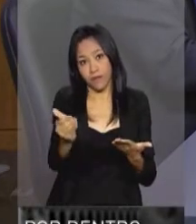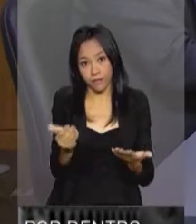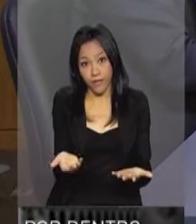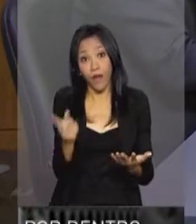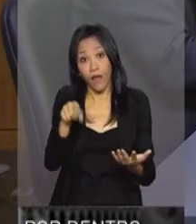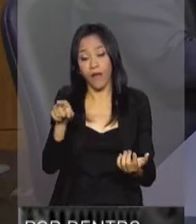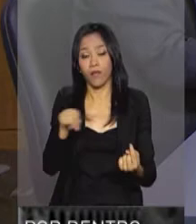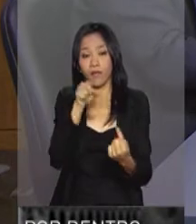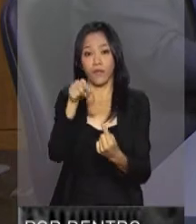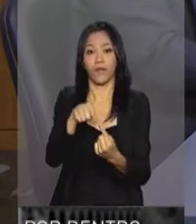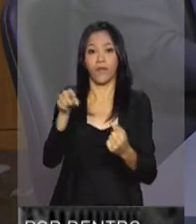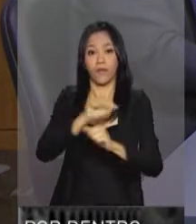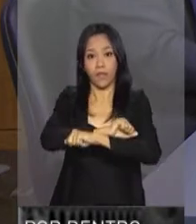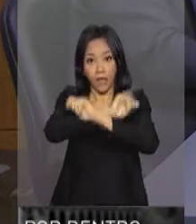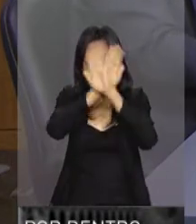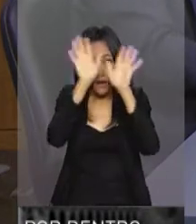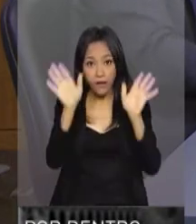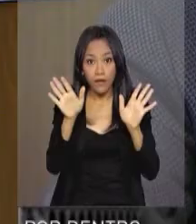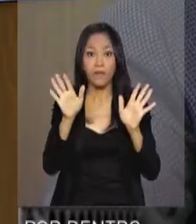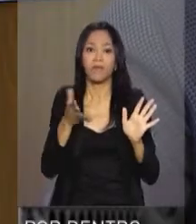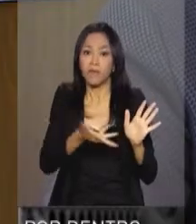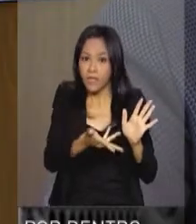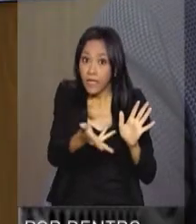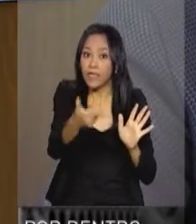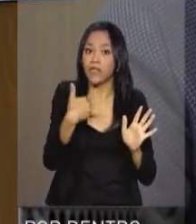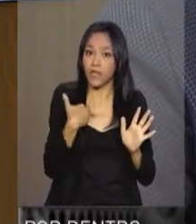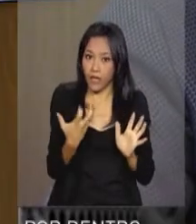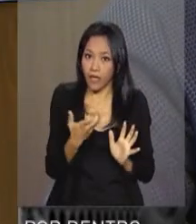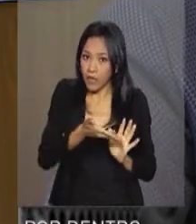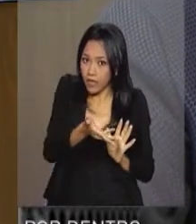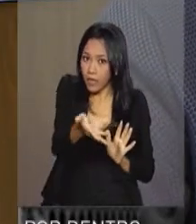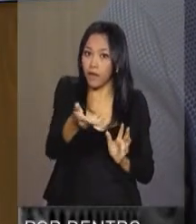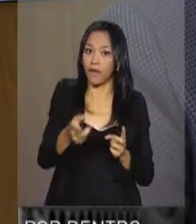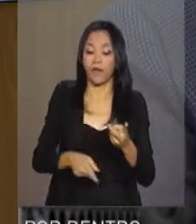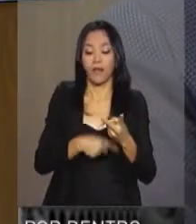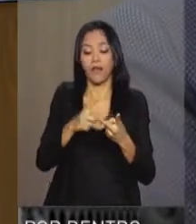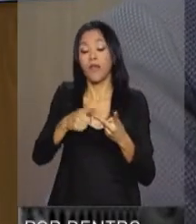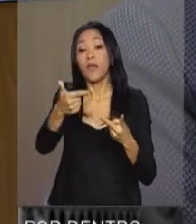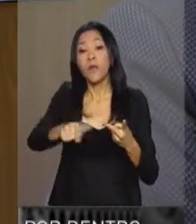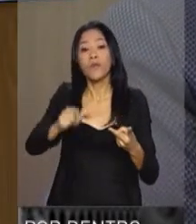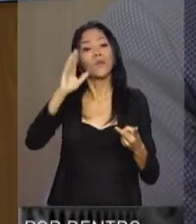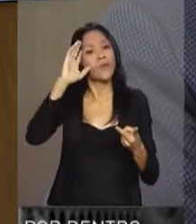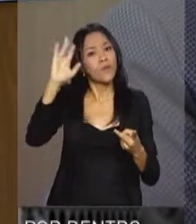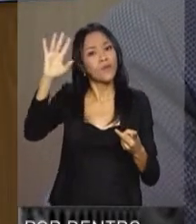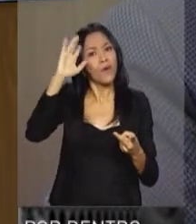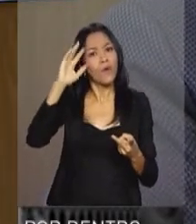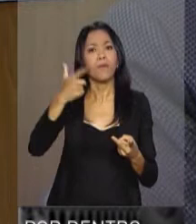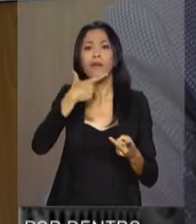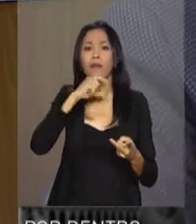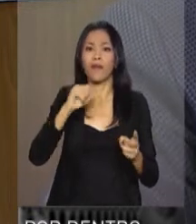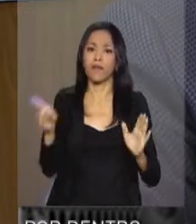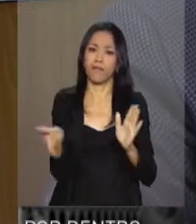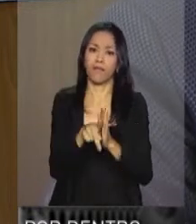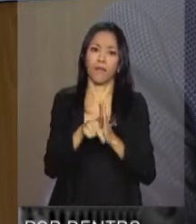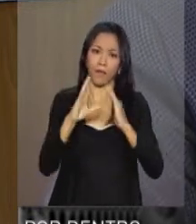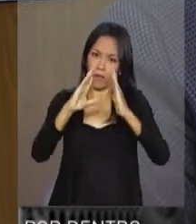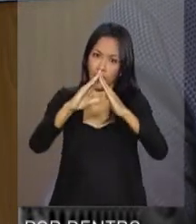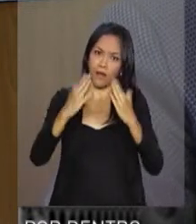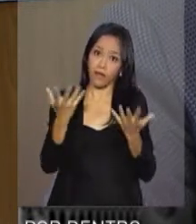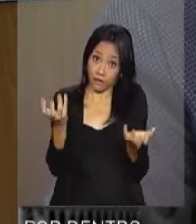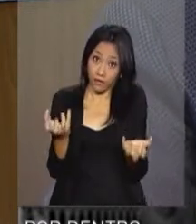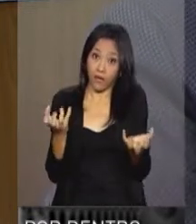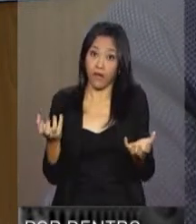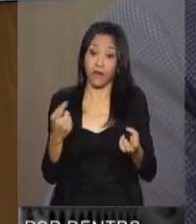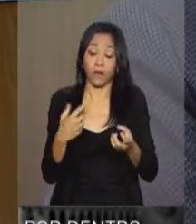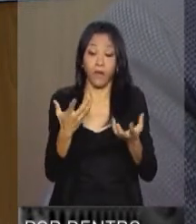dar mais celeridade e o segundo é realizar e promover o sonho daqueles que precisam dessa moradia então nós queremos melhorar